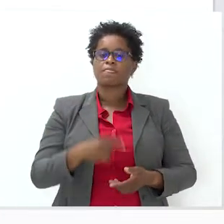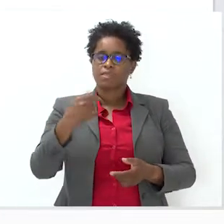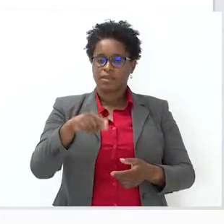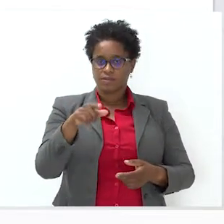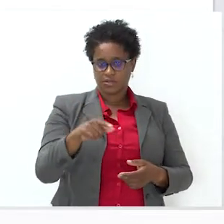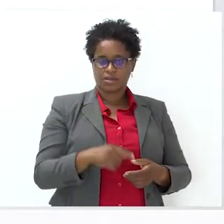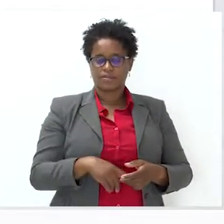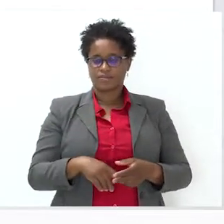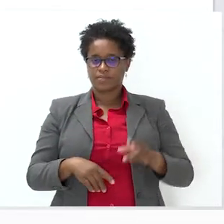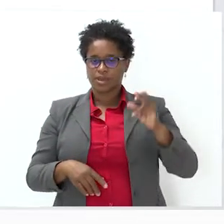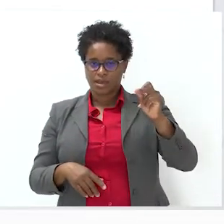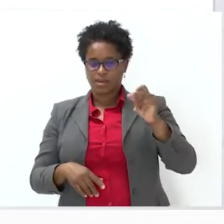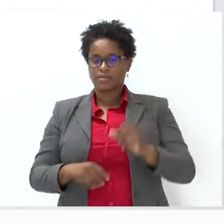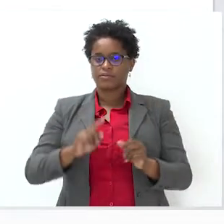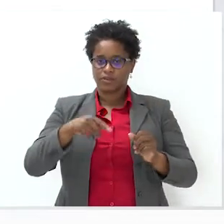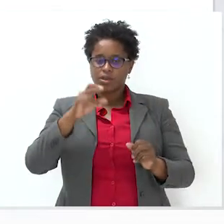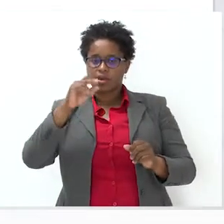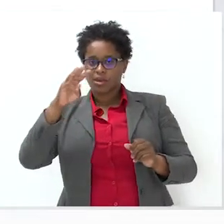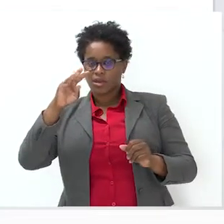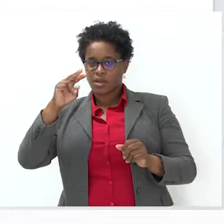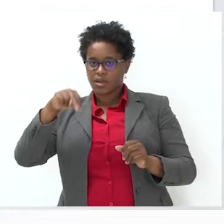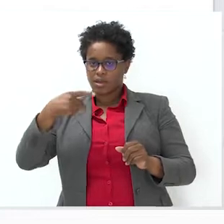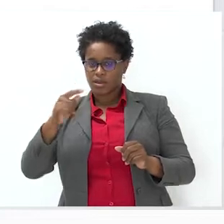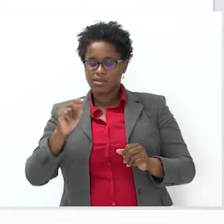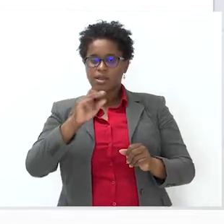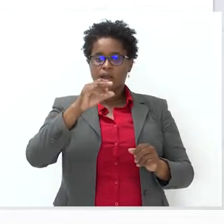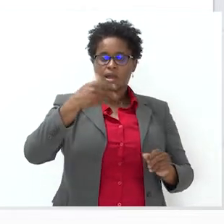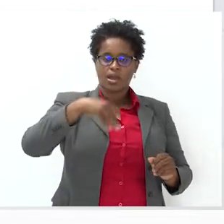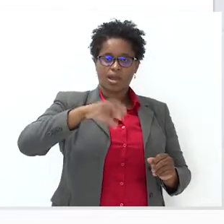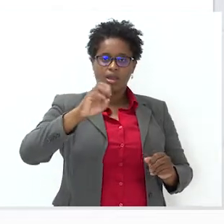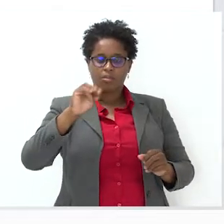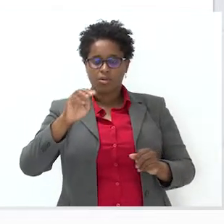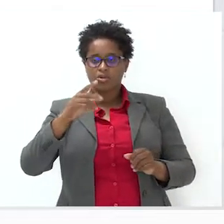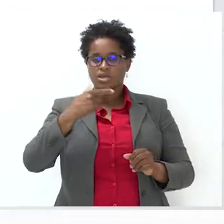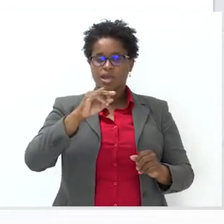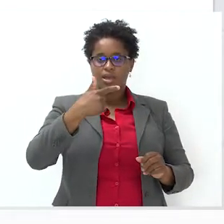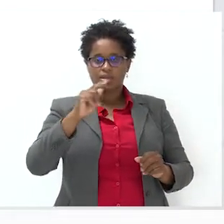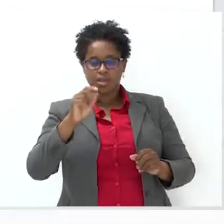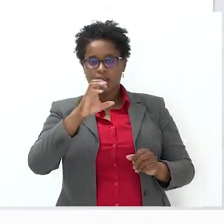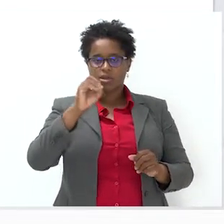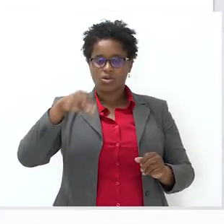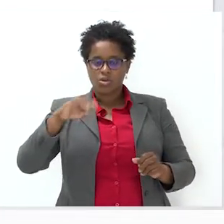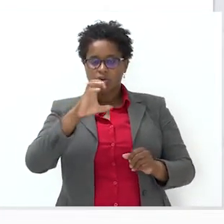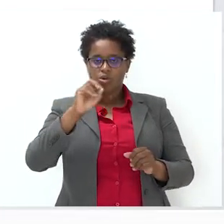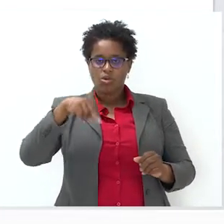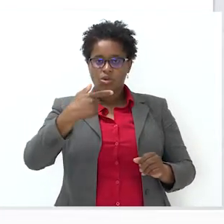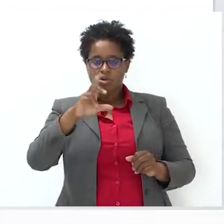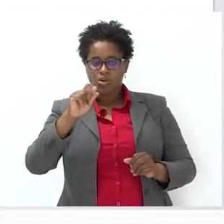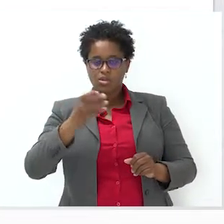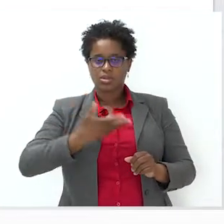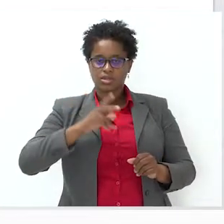a, ante, após, até, com, contra,